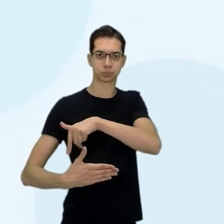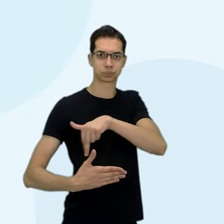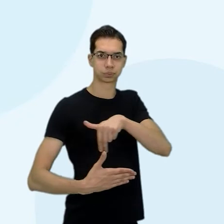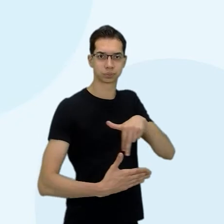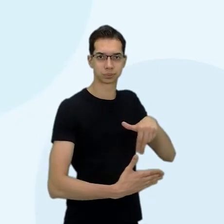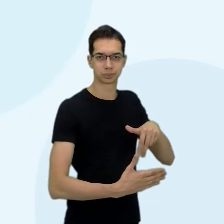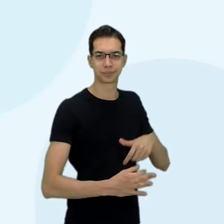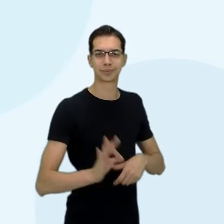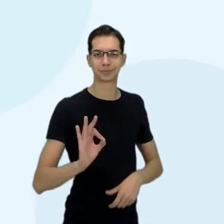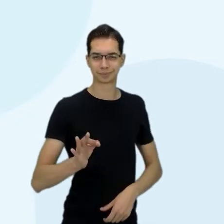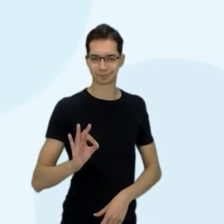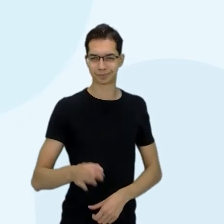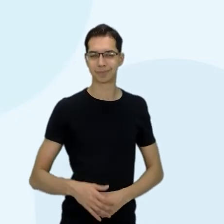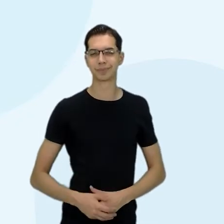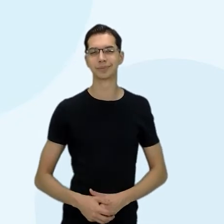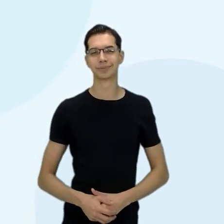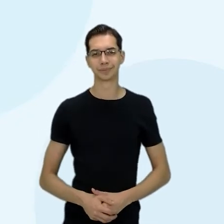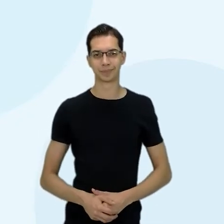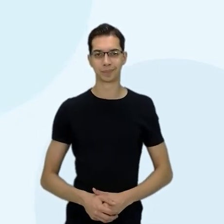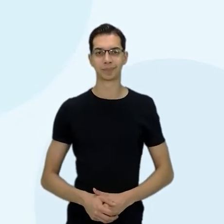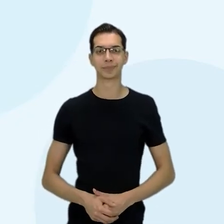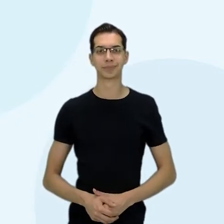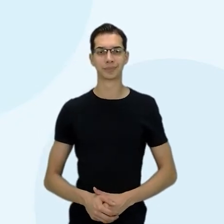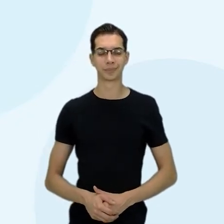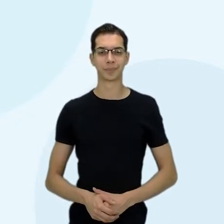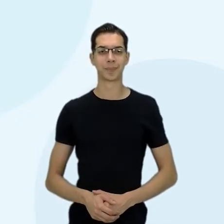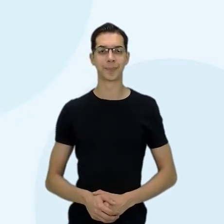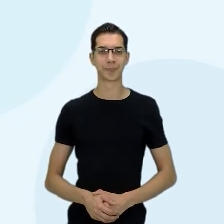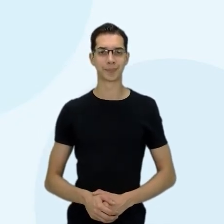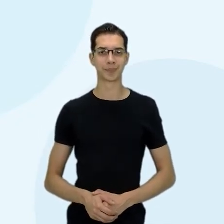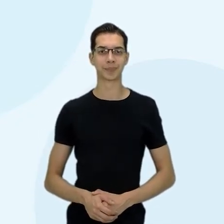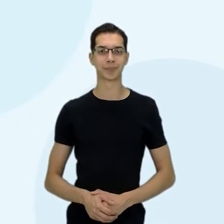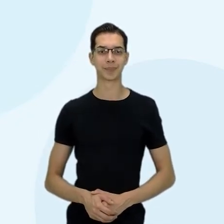e tenho mais a velocidade ainda,